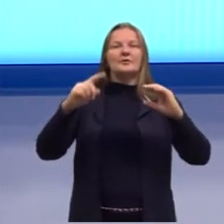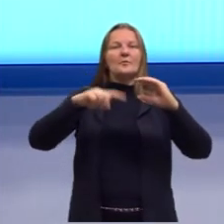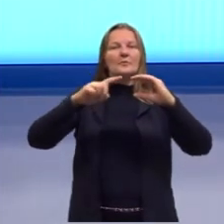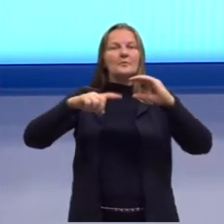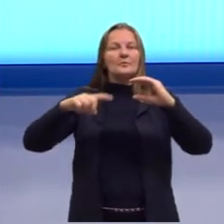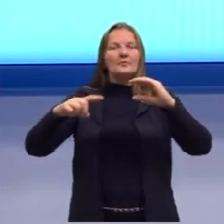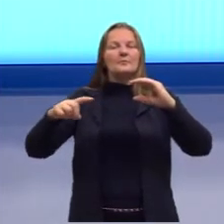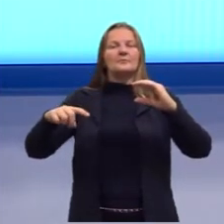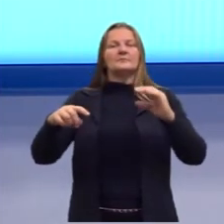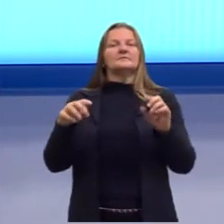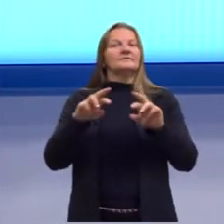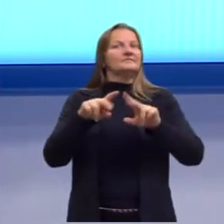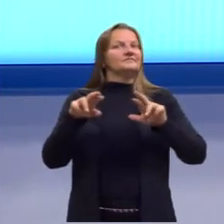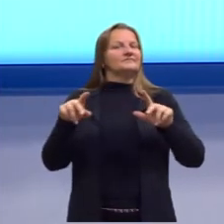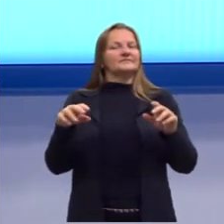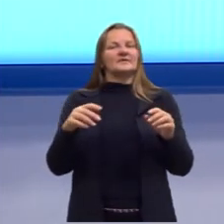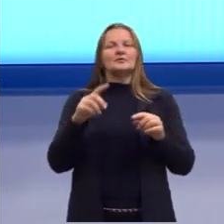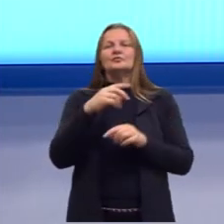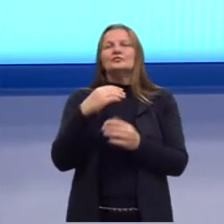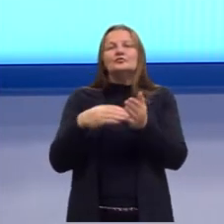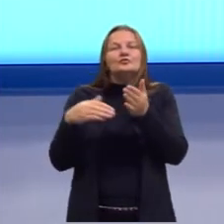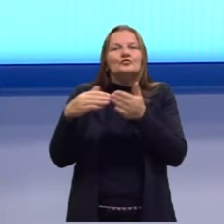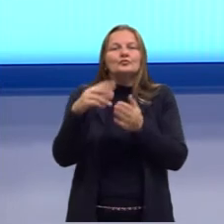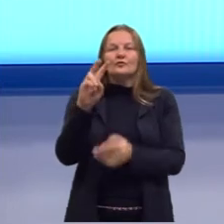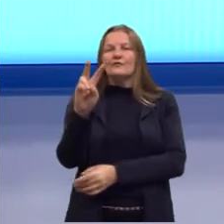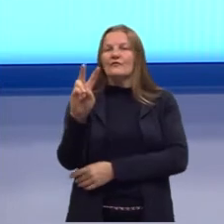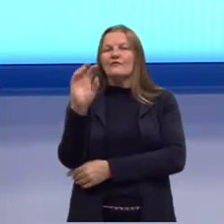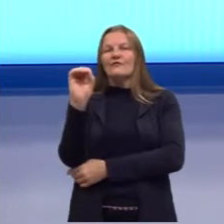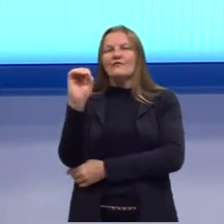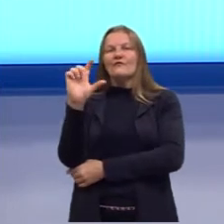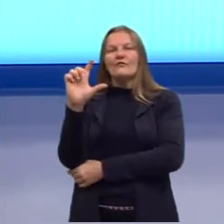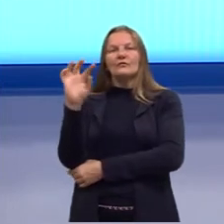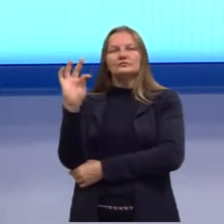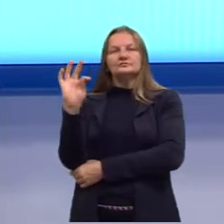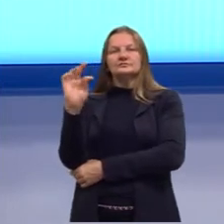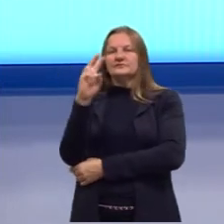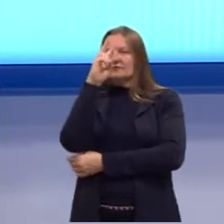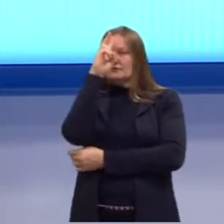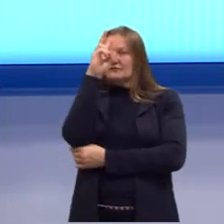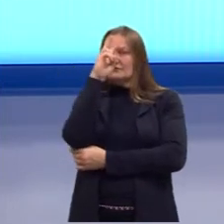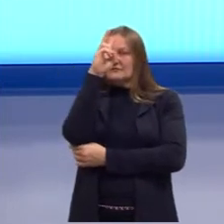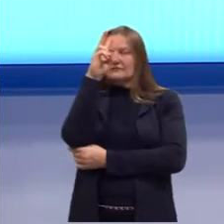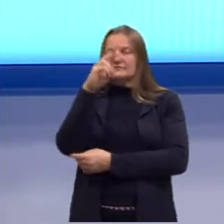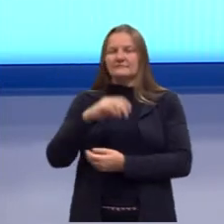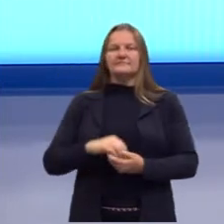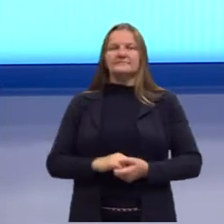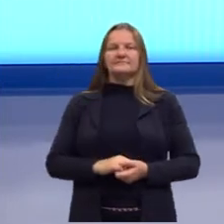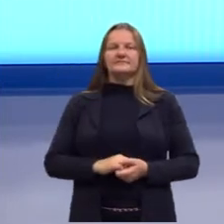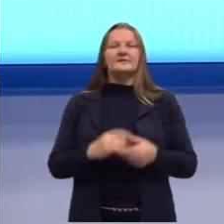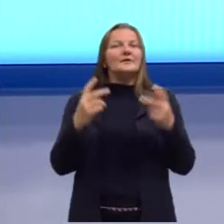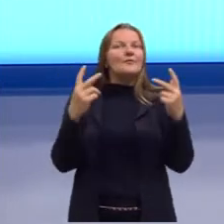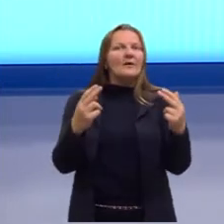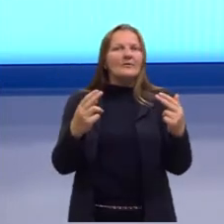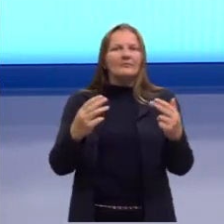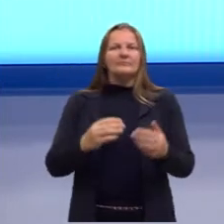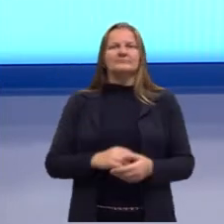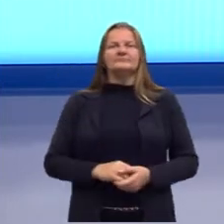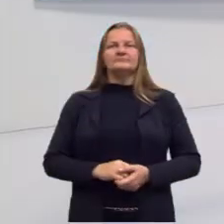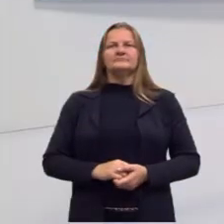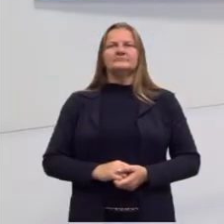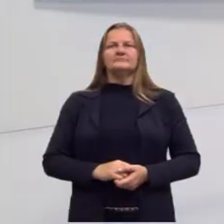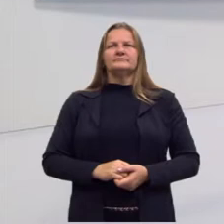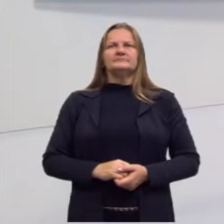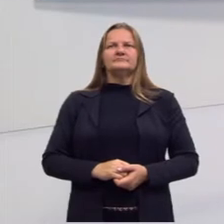potencial elétrico e tudo isso é medida em volte porque é a mesma coisa Ah tá então